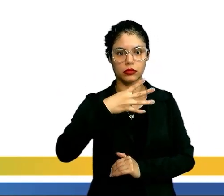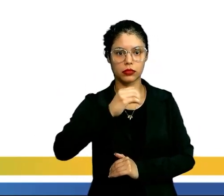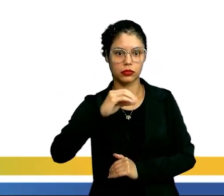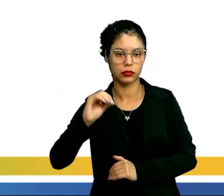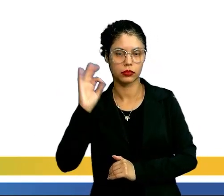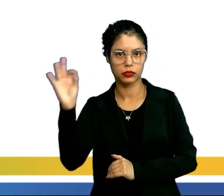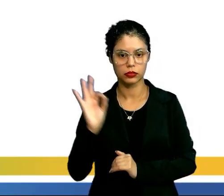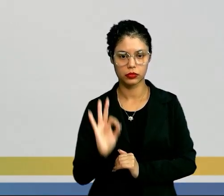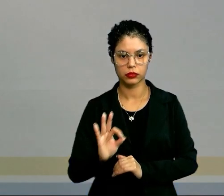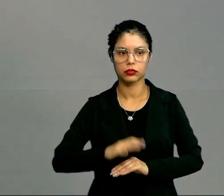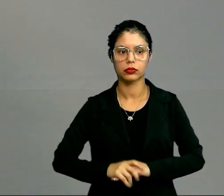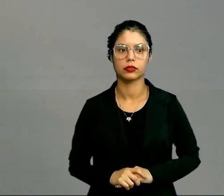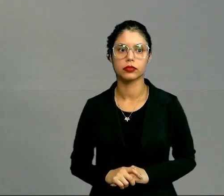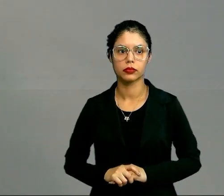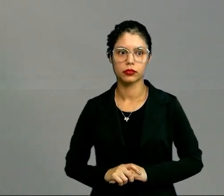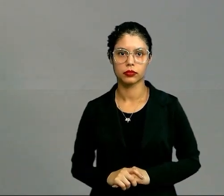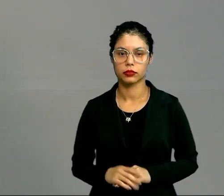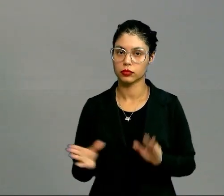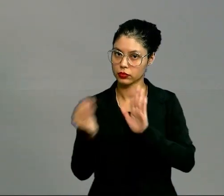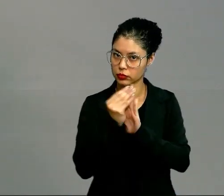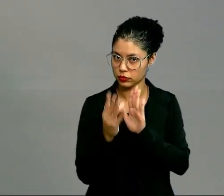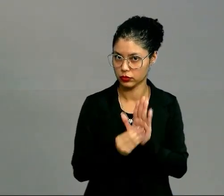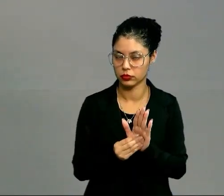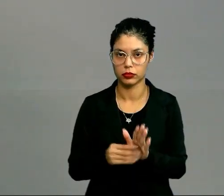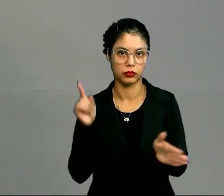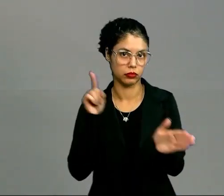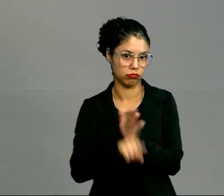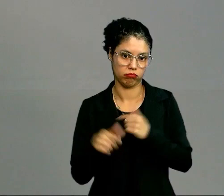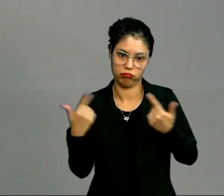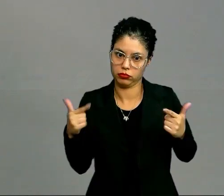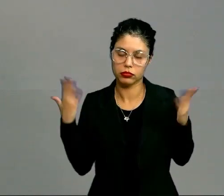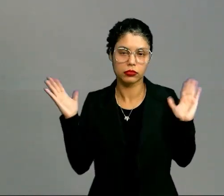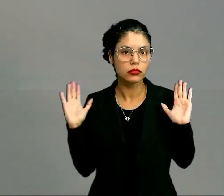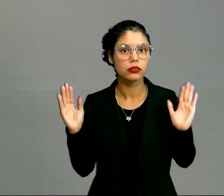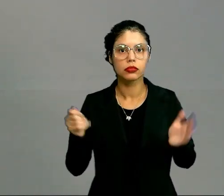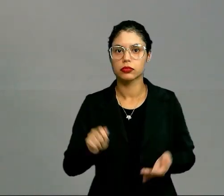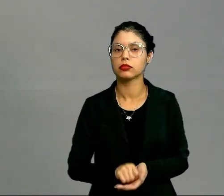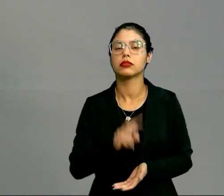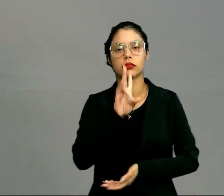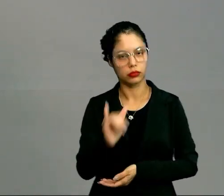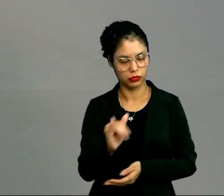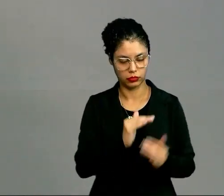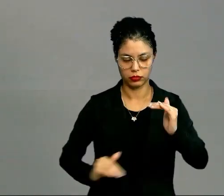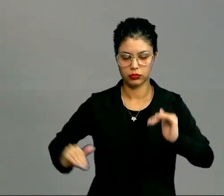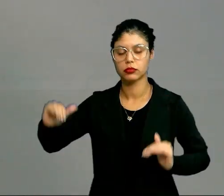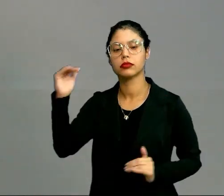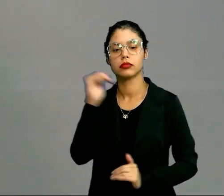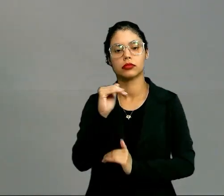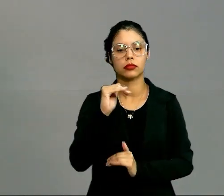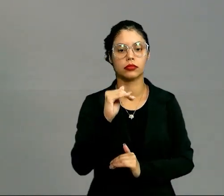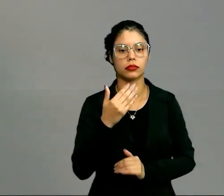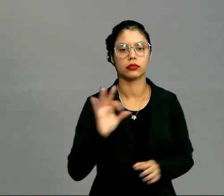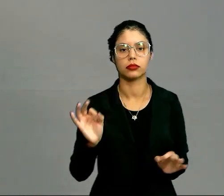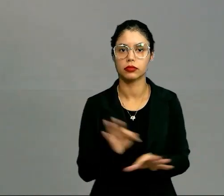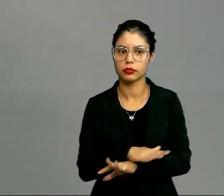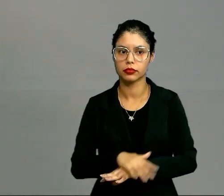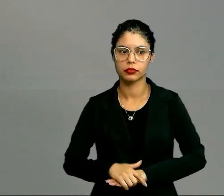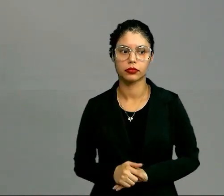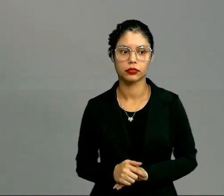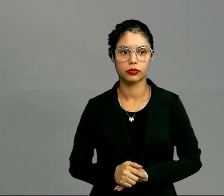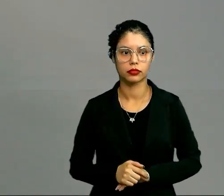será elevado em 300%. Fato inquestionável. Ele bateu o martelo, ele vai elevar 300%, acabou,